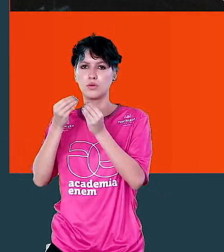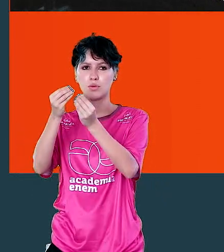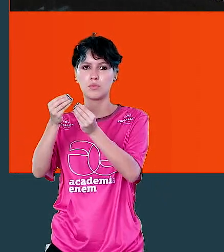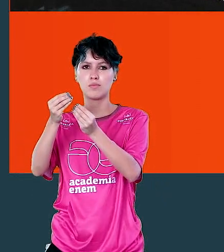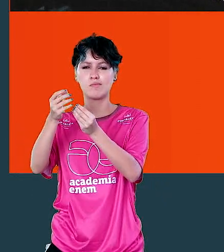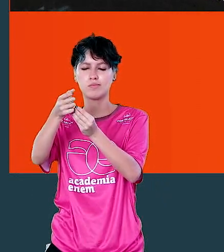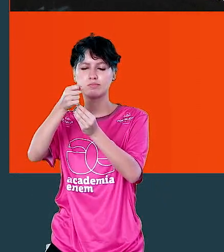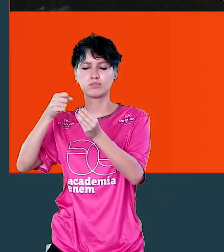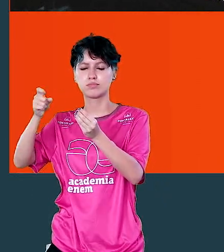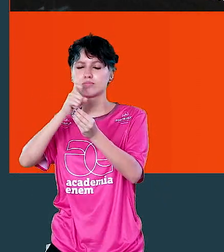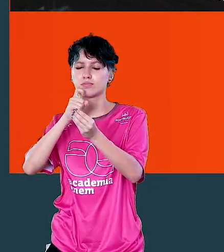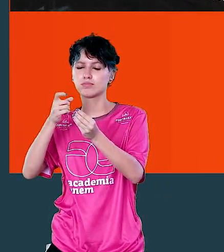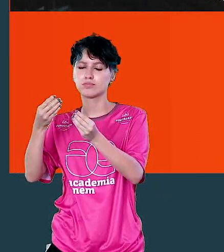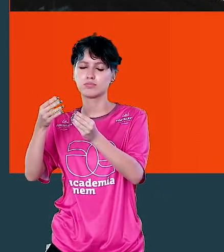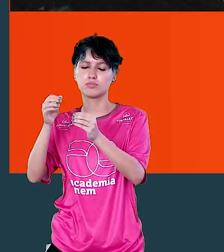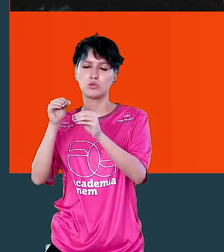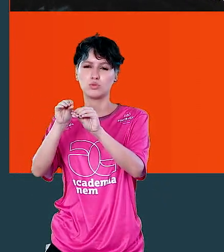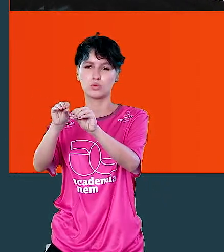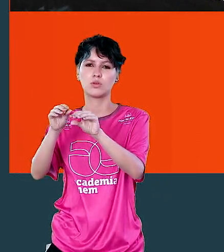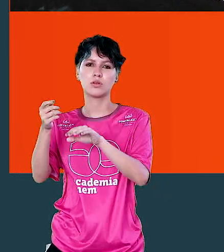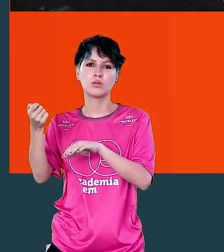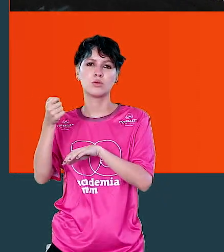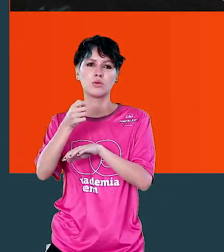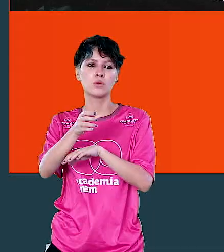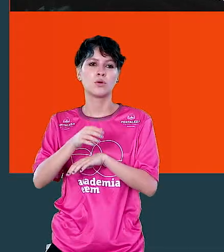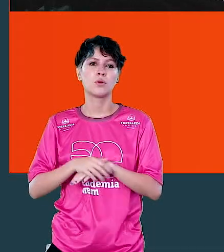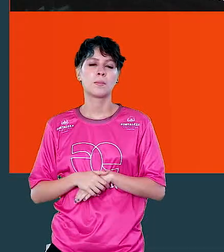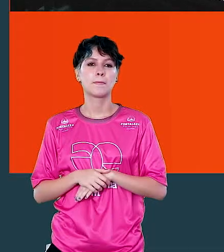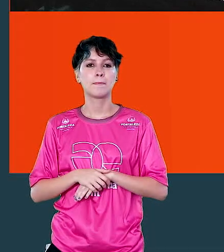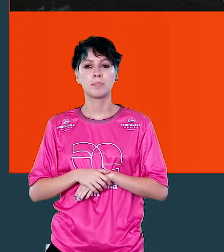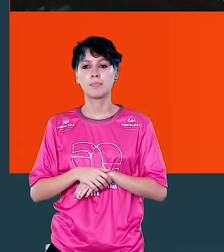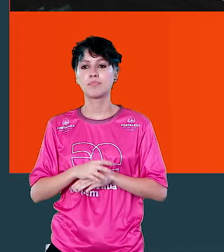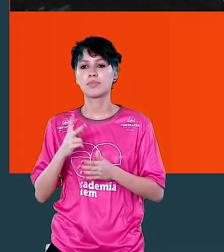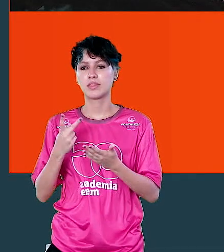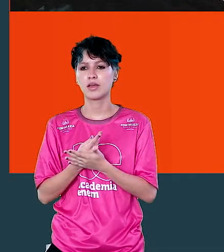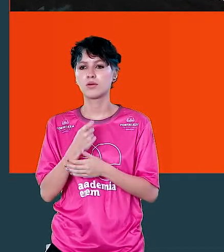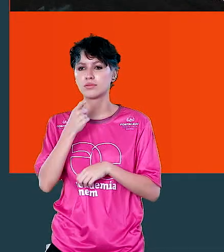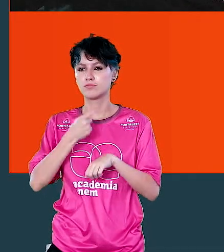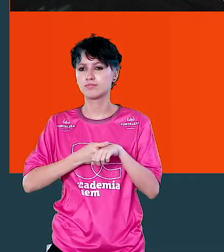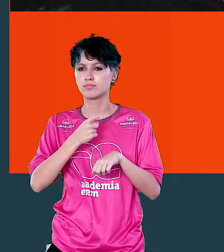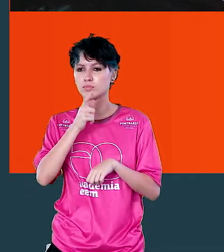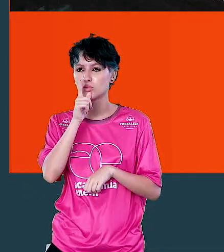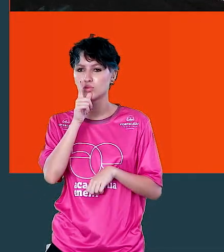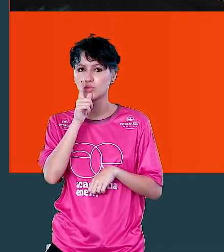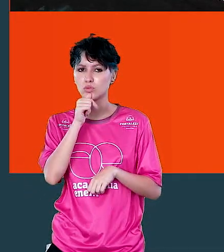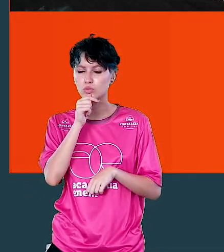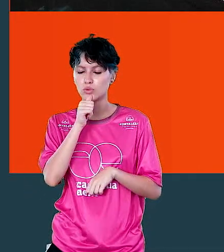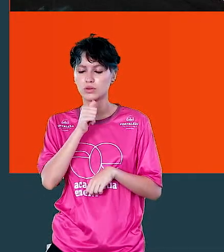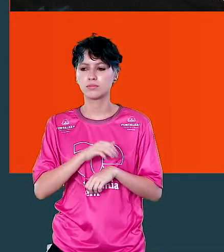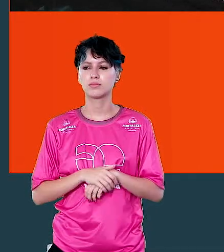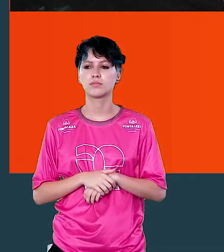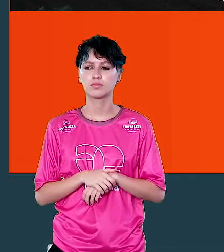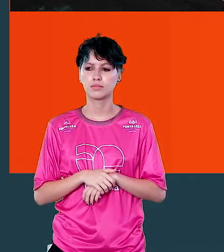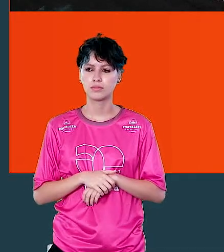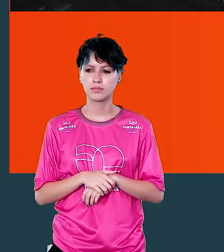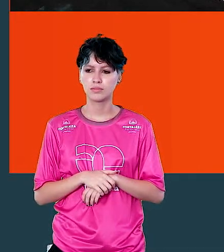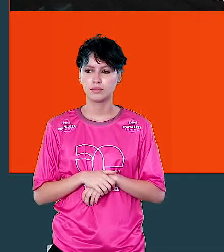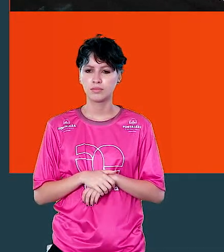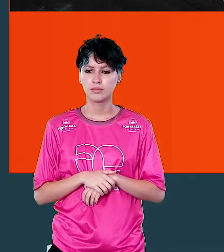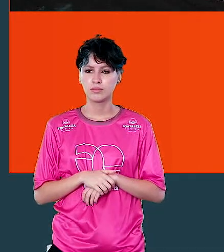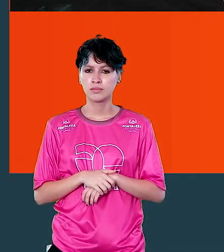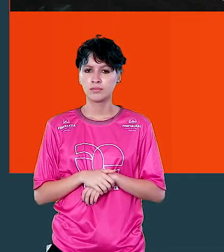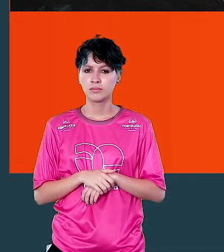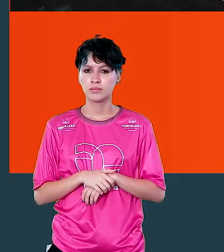fazendo? Um aquecimento. Mas vamos lá. Não é a mesma